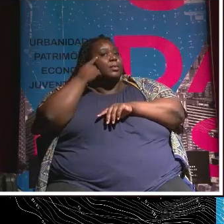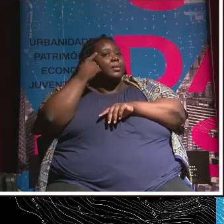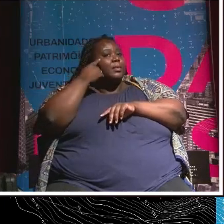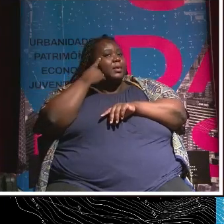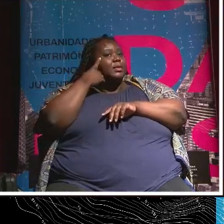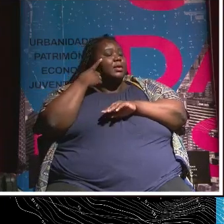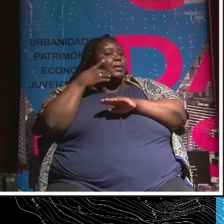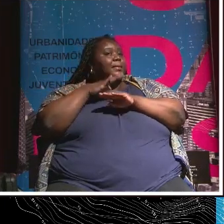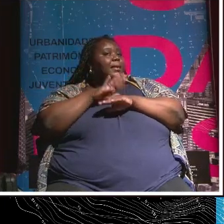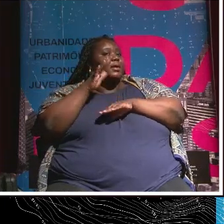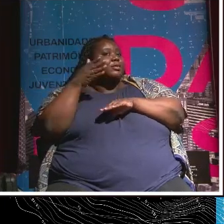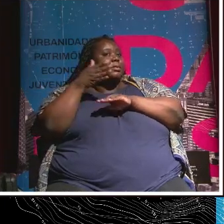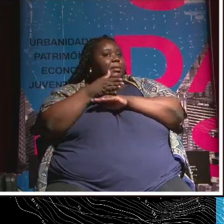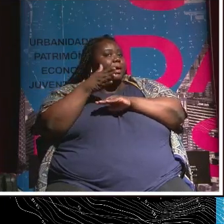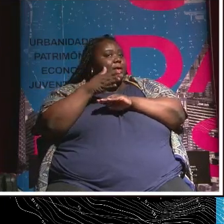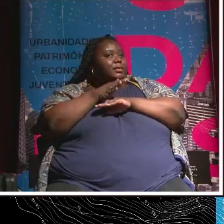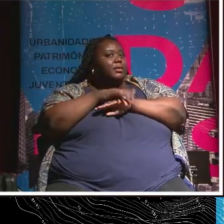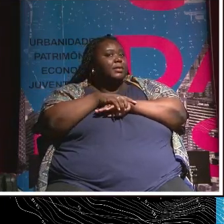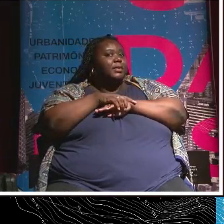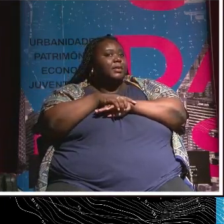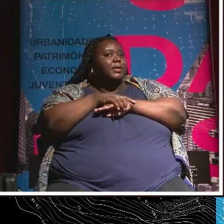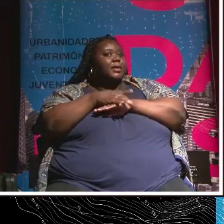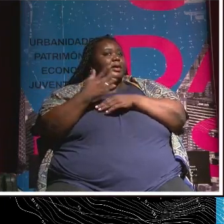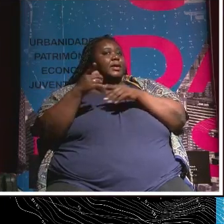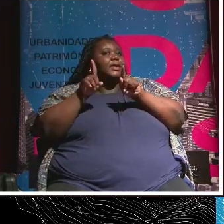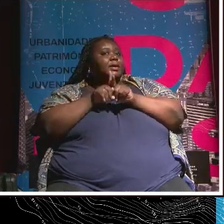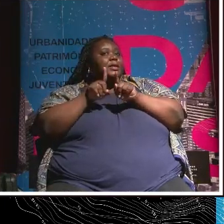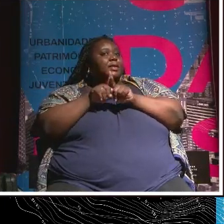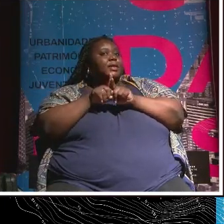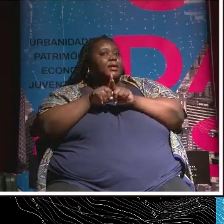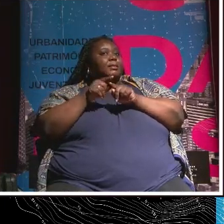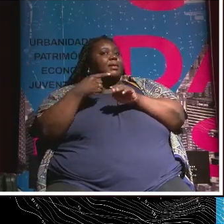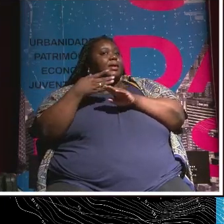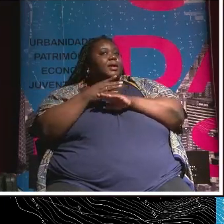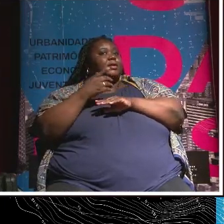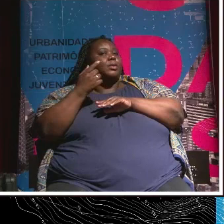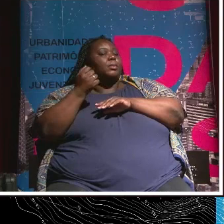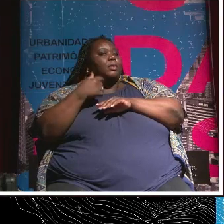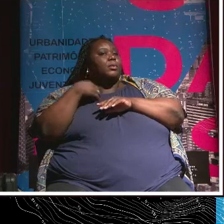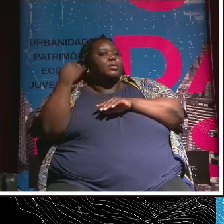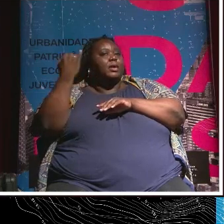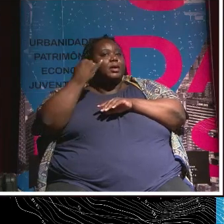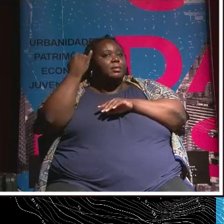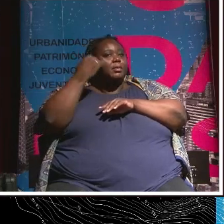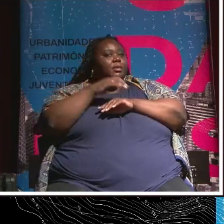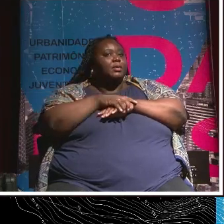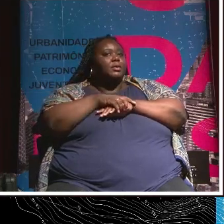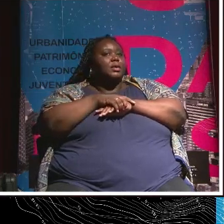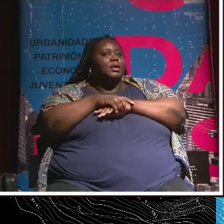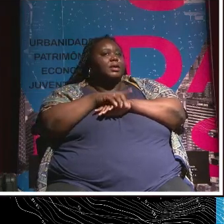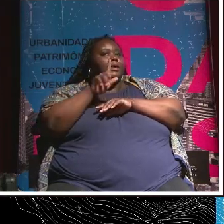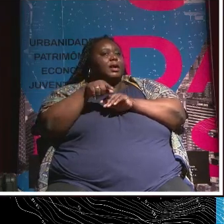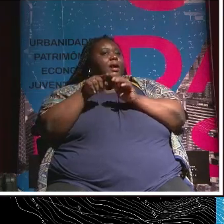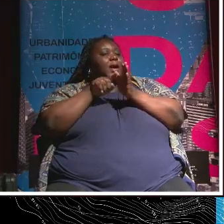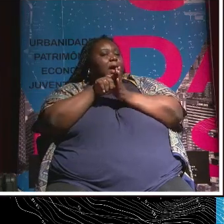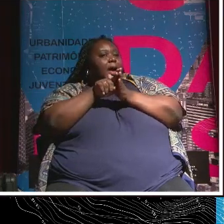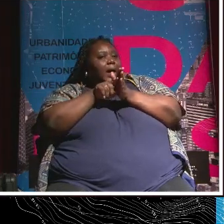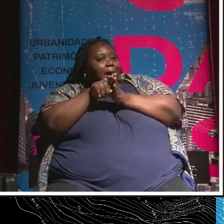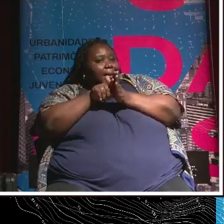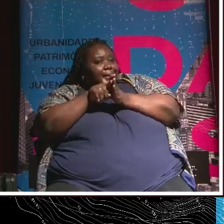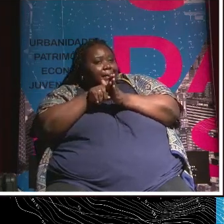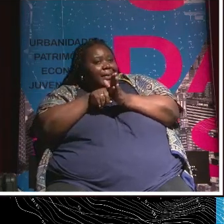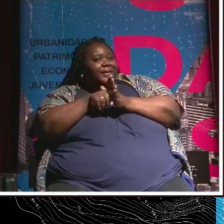mais participativas, né? E aí entra um pouco da importância da pesquisa